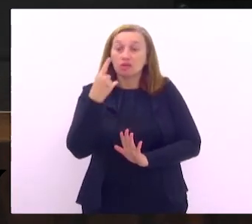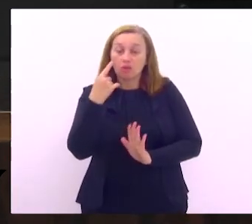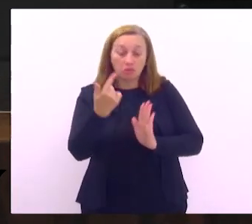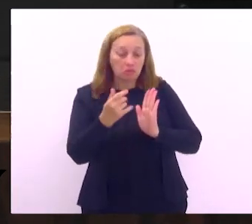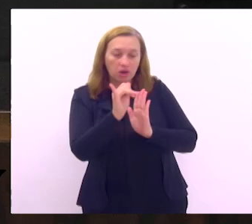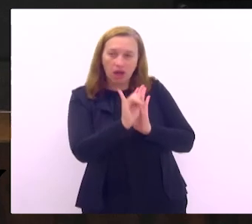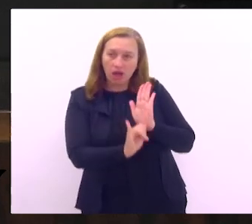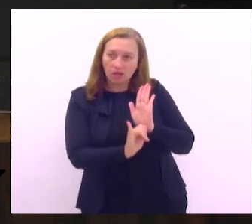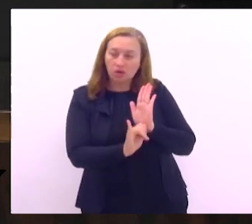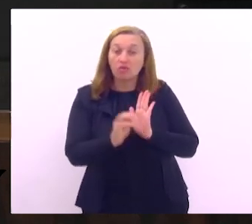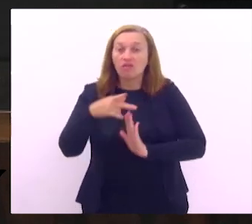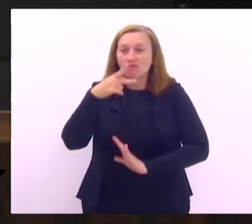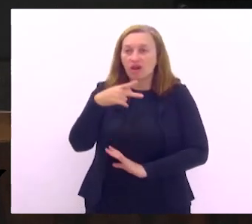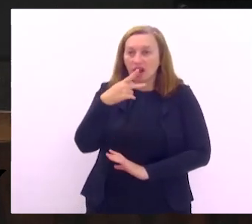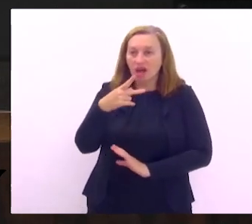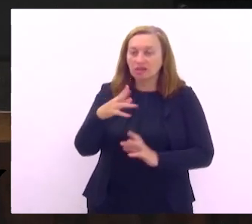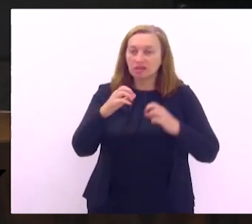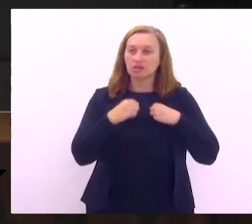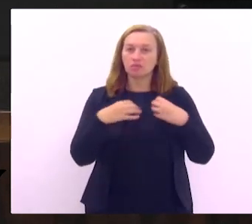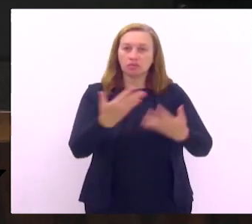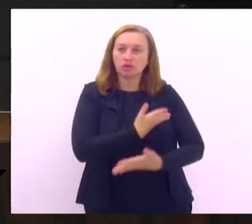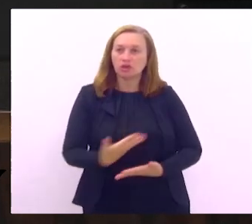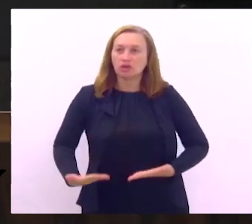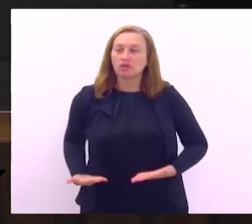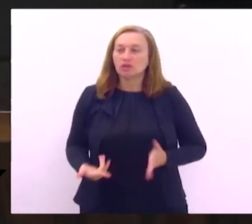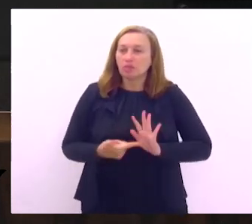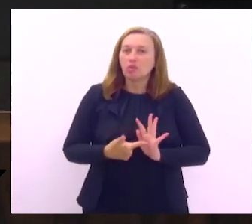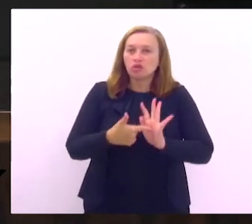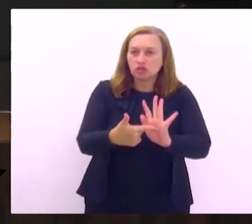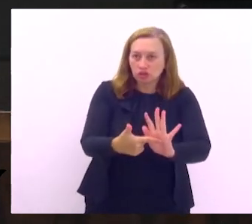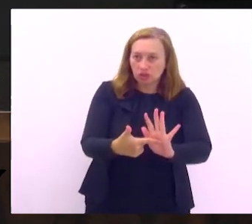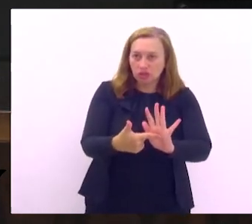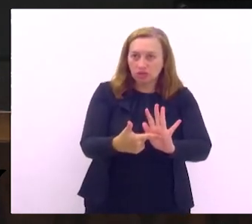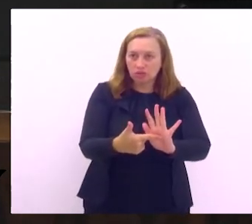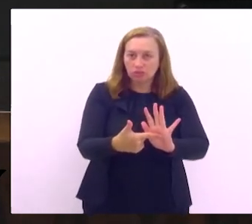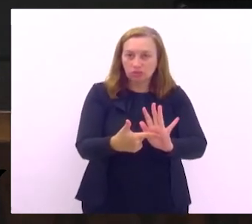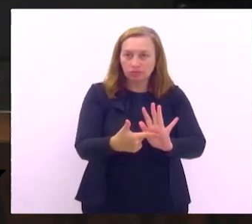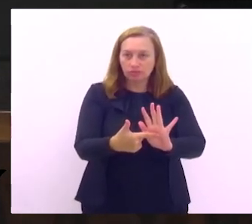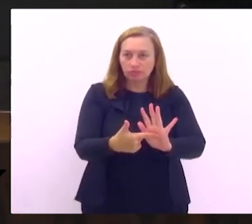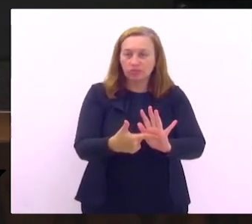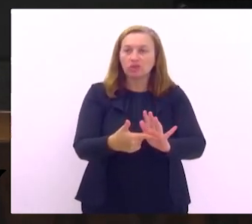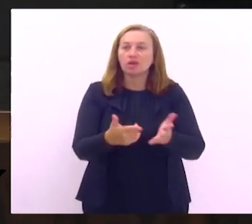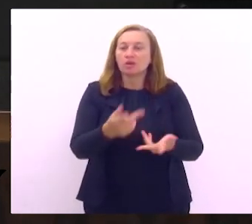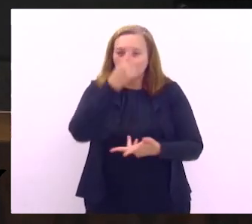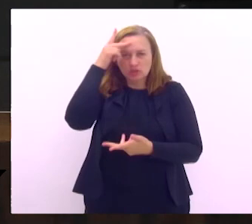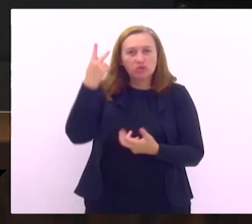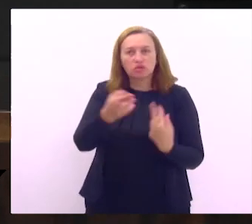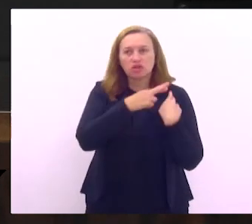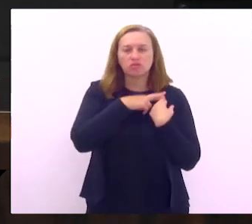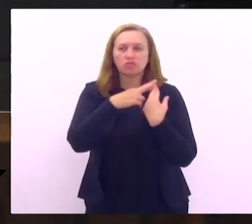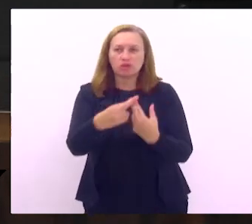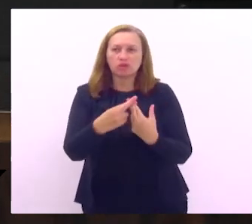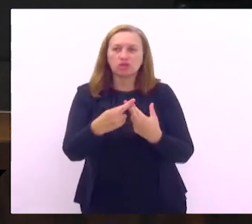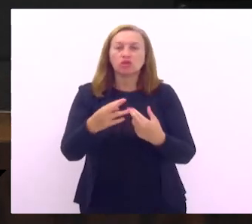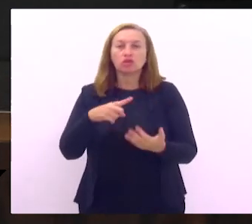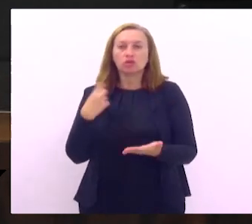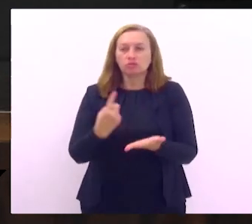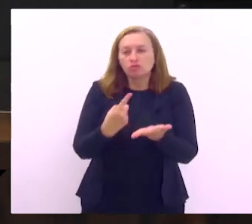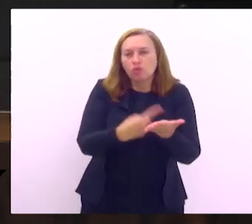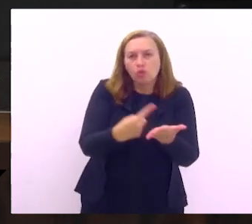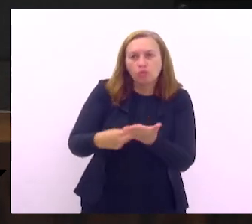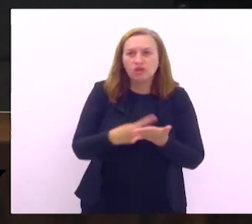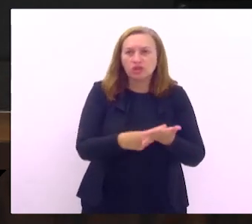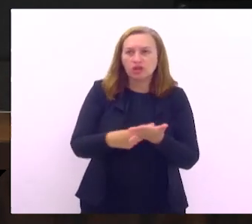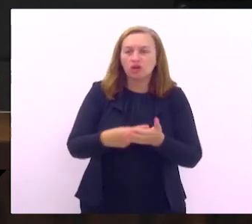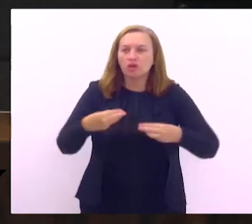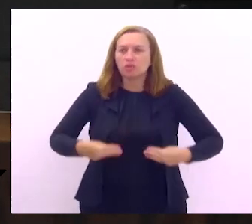falado nessa audiência pública, nós vamos estar levando para as autoridades que são de responsabilidade, vamos estar levando, eu vou estar marcando uma agenda com o ministro